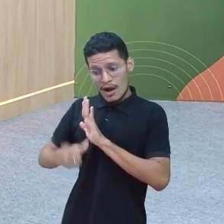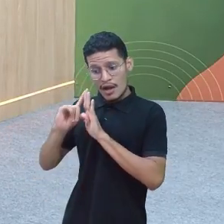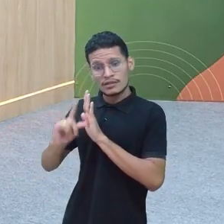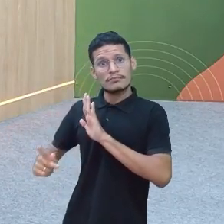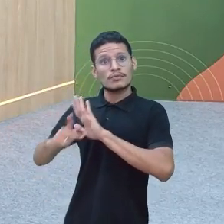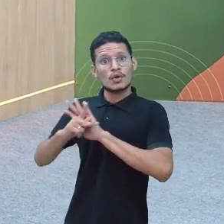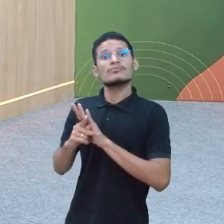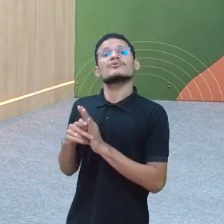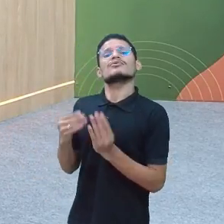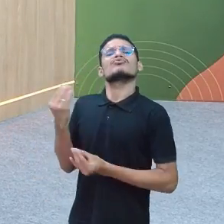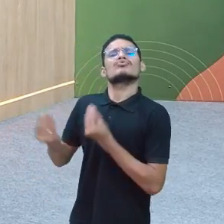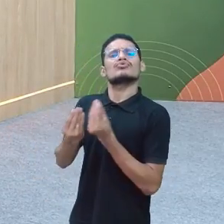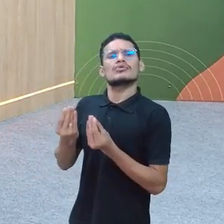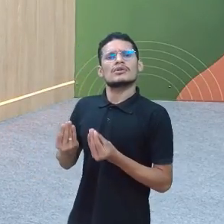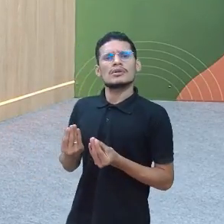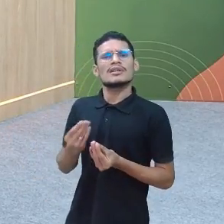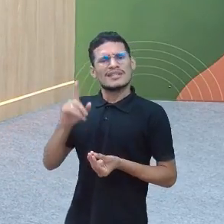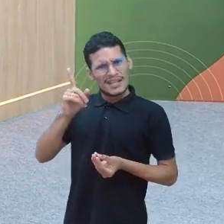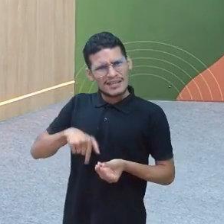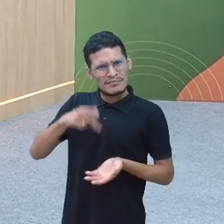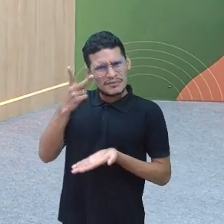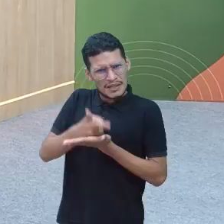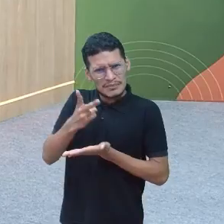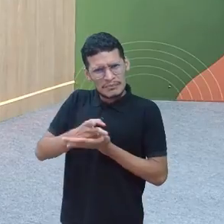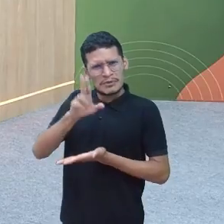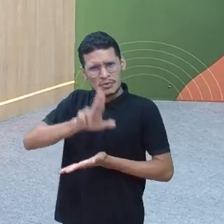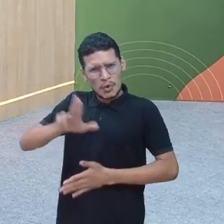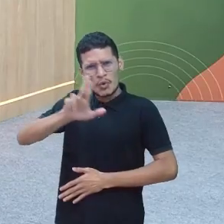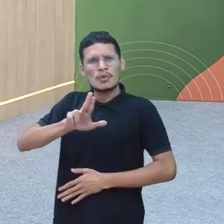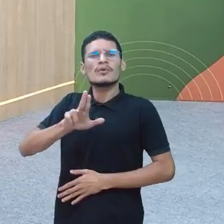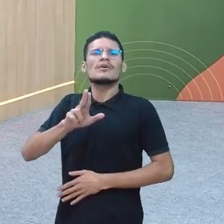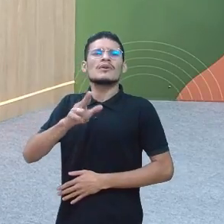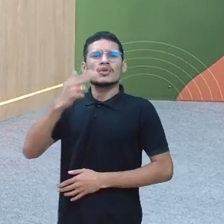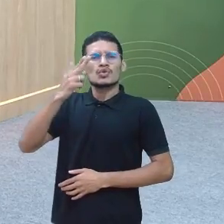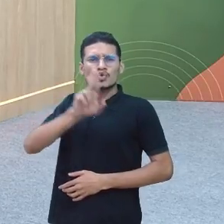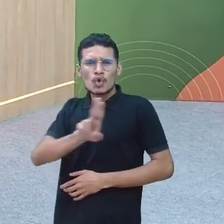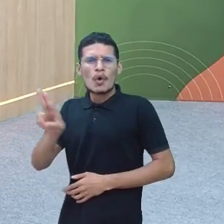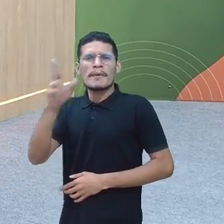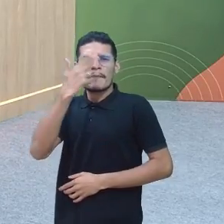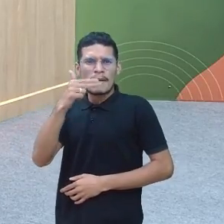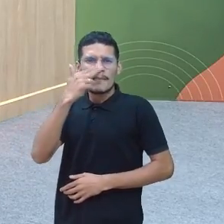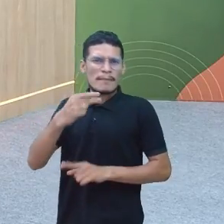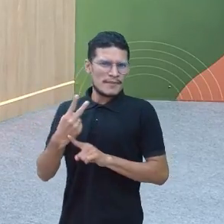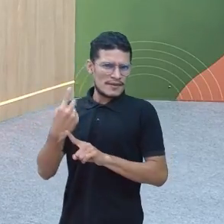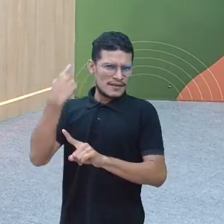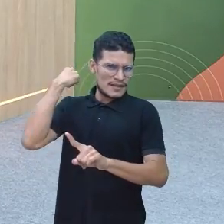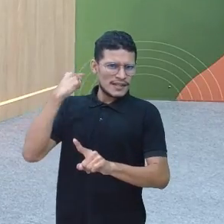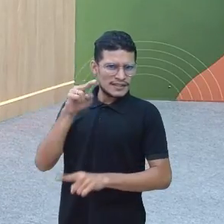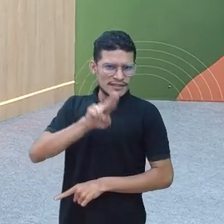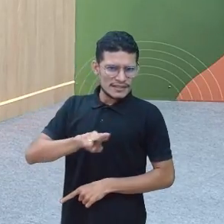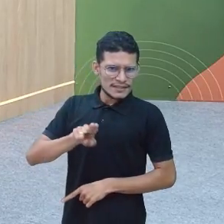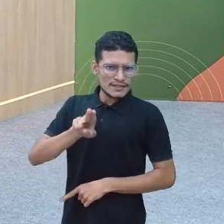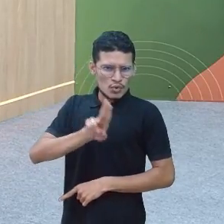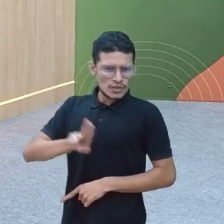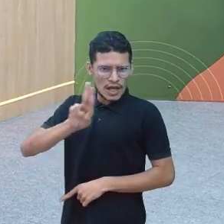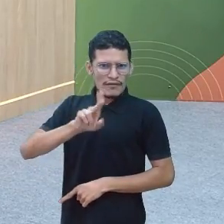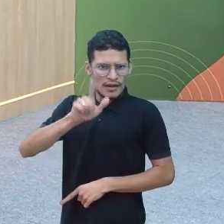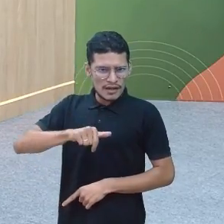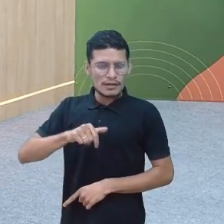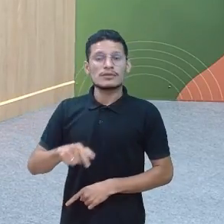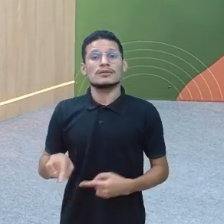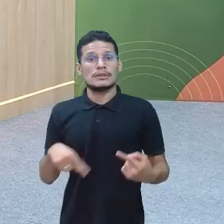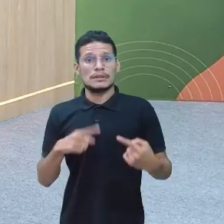é que ele é hoje? Será que forró sempre foi utilizado com o mesmo nome? Sempre? Vamos ver um pouquinho agora. Há duas